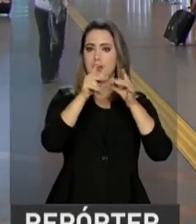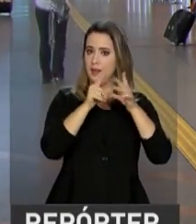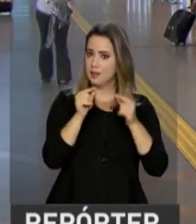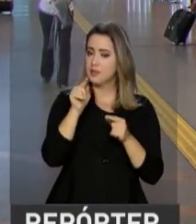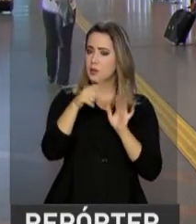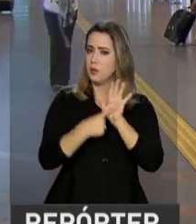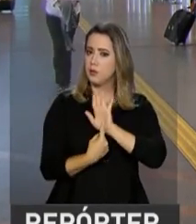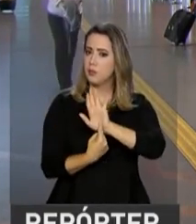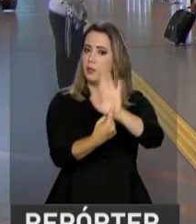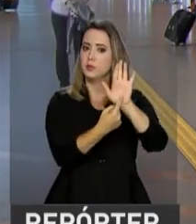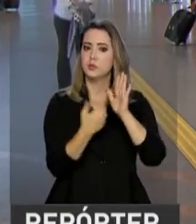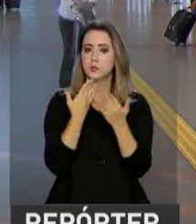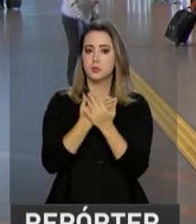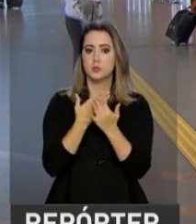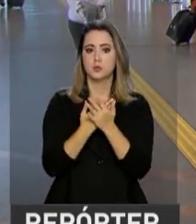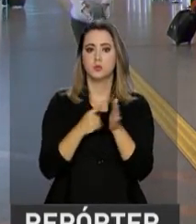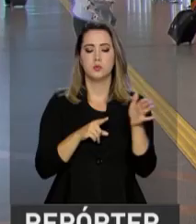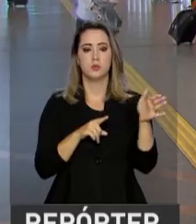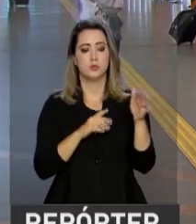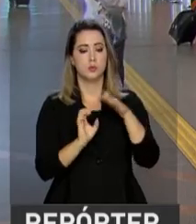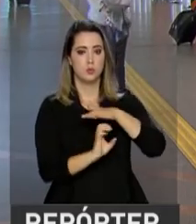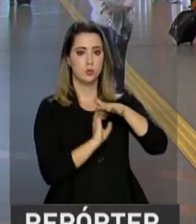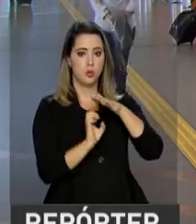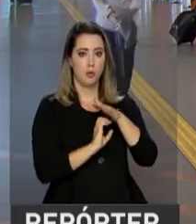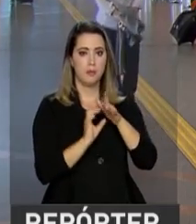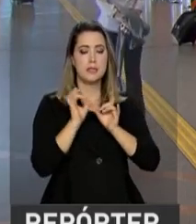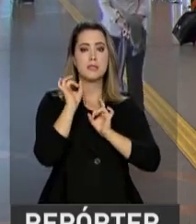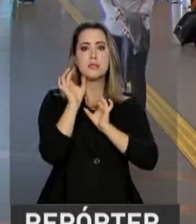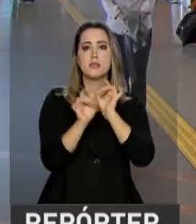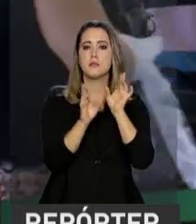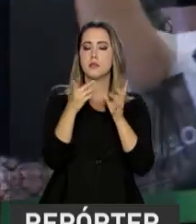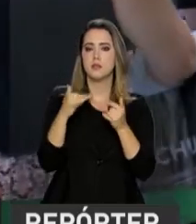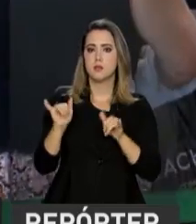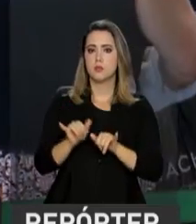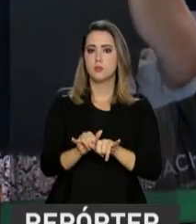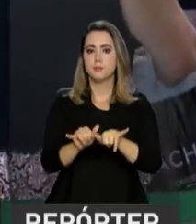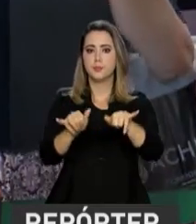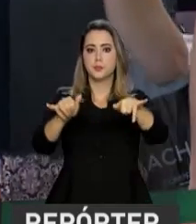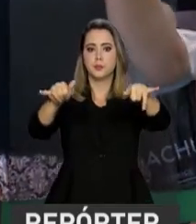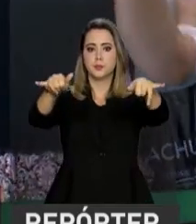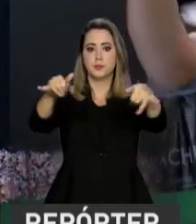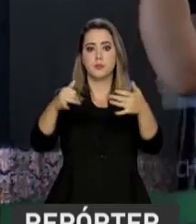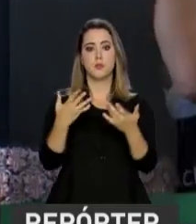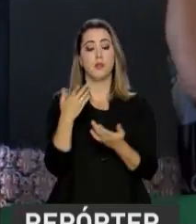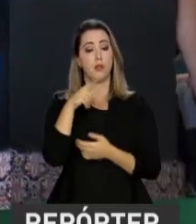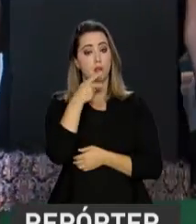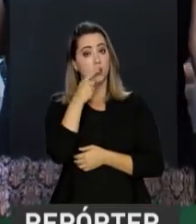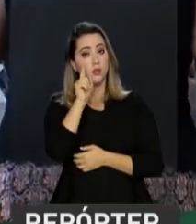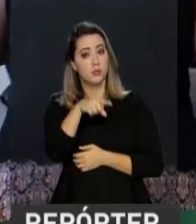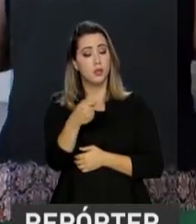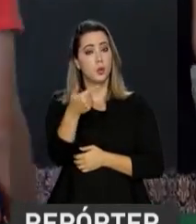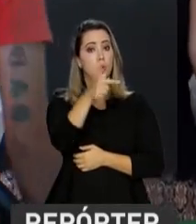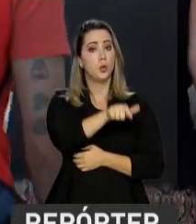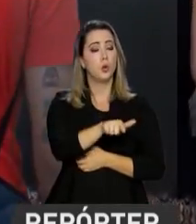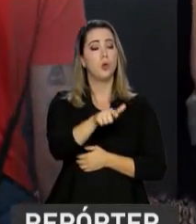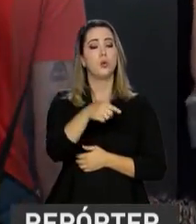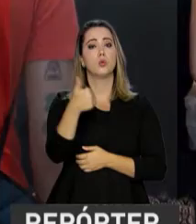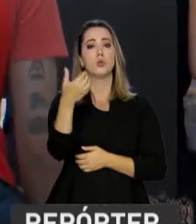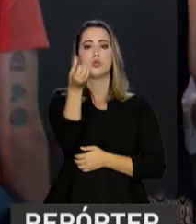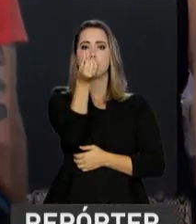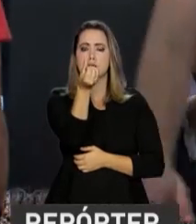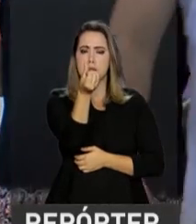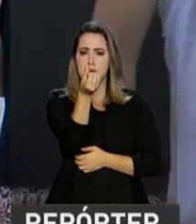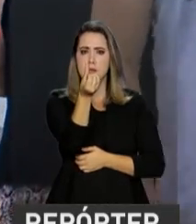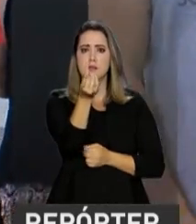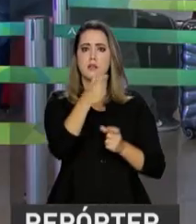internacional realizado por uma empresa especializada em aviação, OAG. De acordo com o estudo, outros 16 terminais ficaram